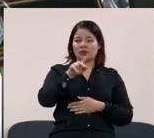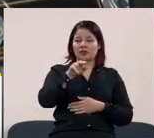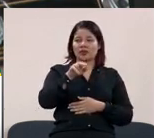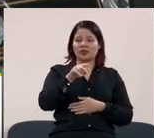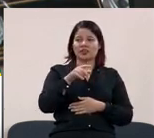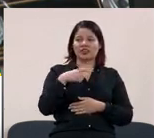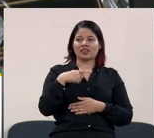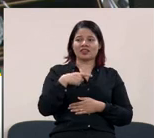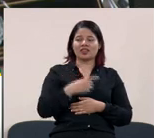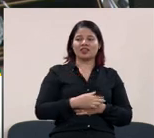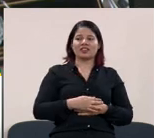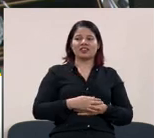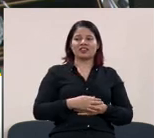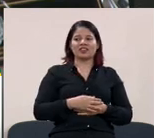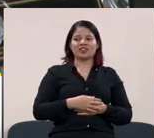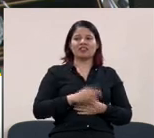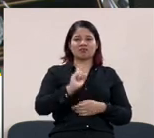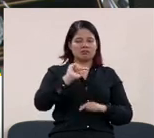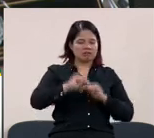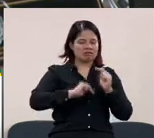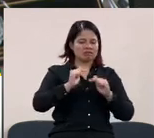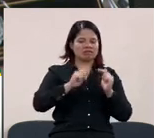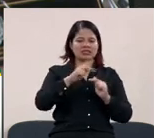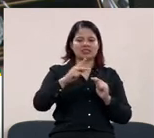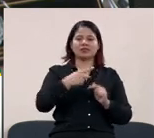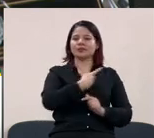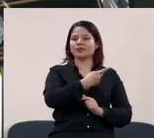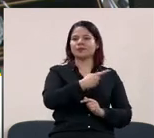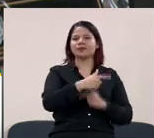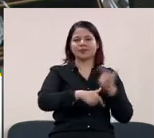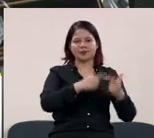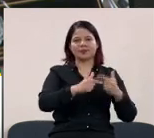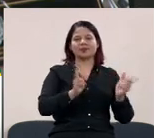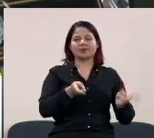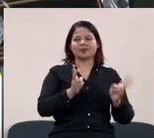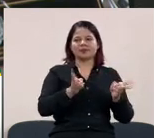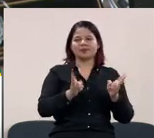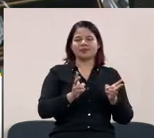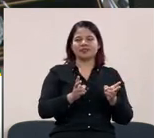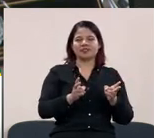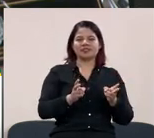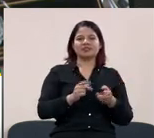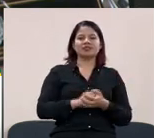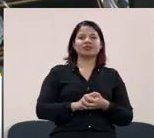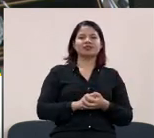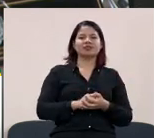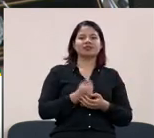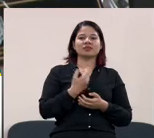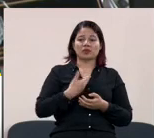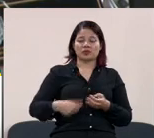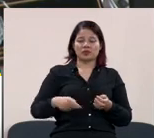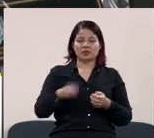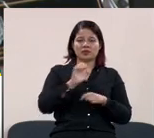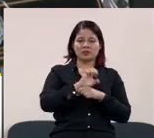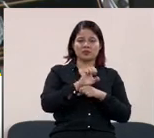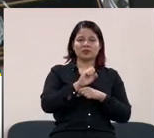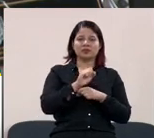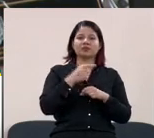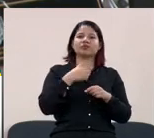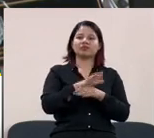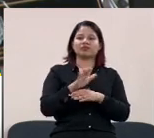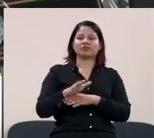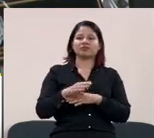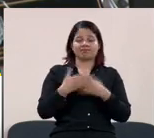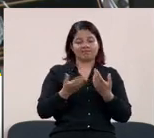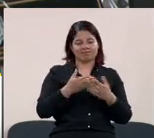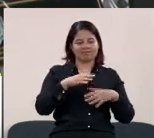está ainda nativo, ele e eu, professor da rede estadual. Então, o magistério está no